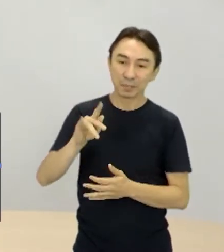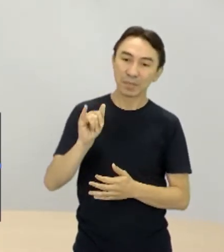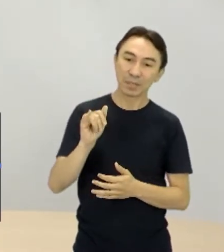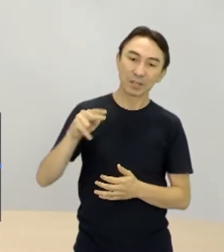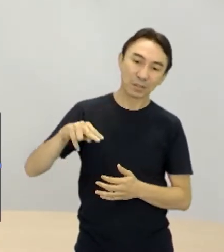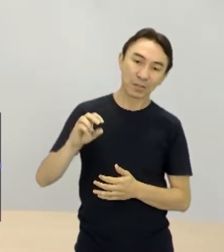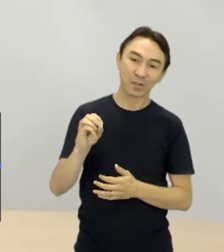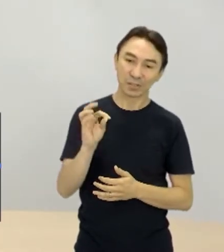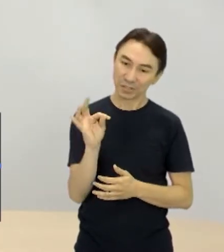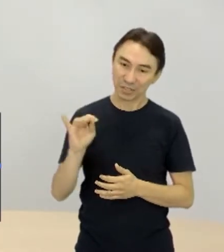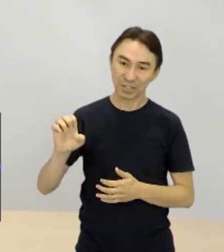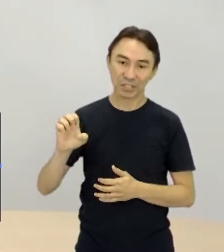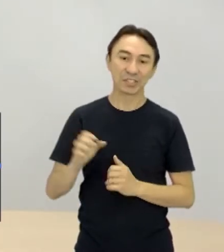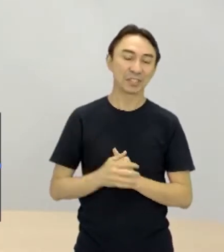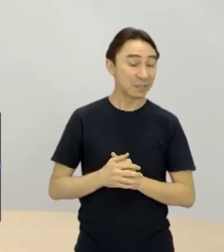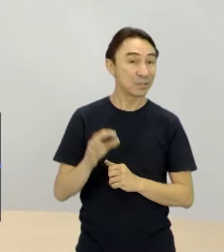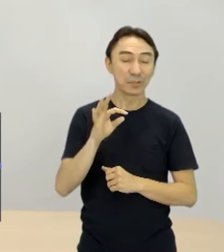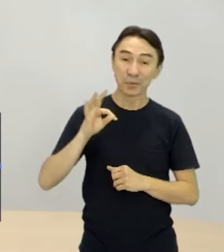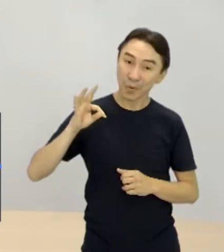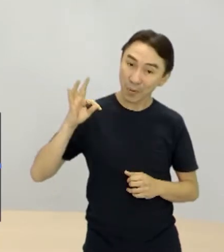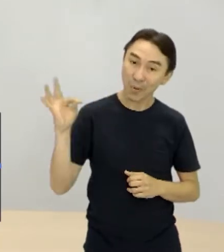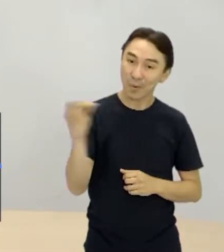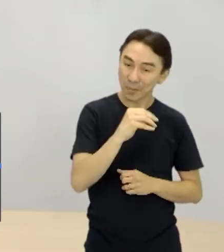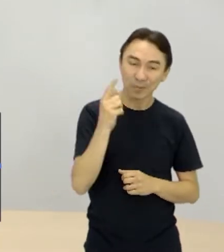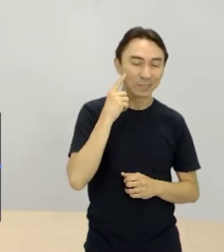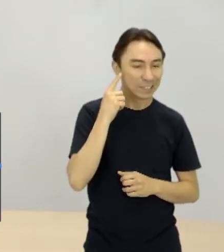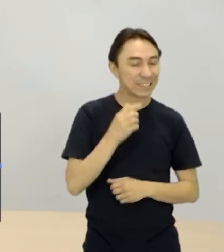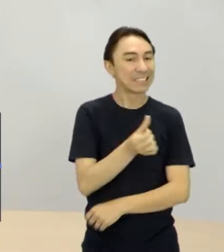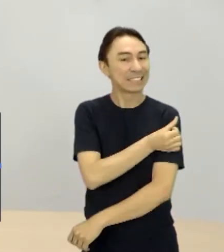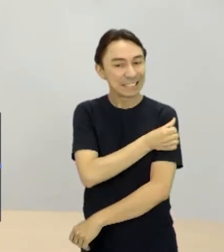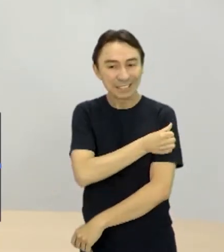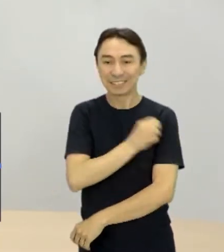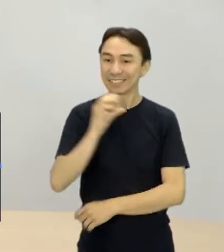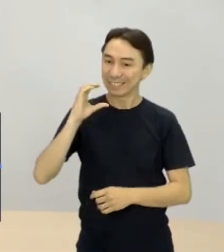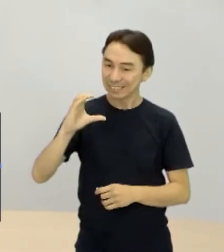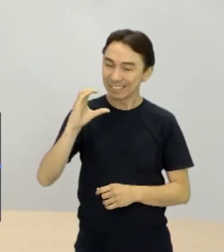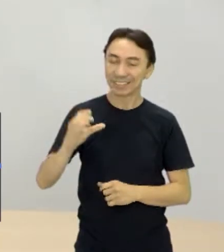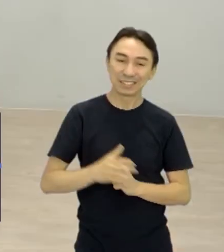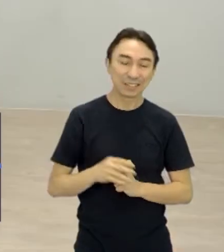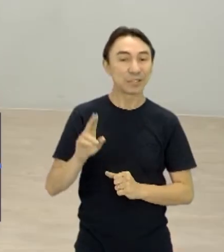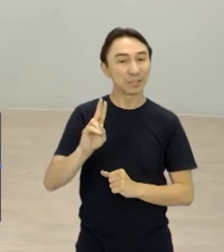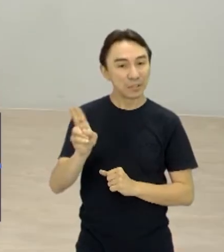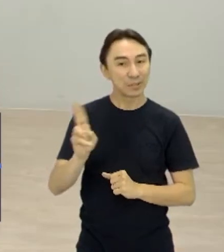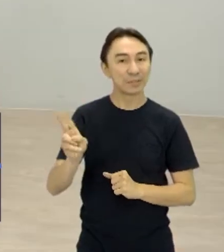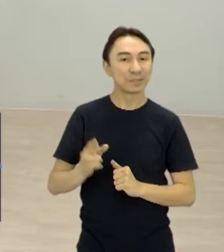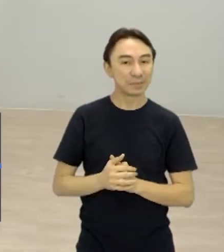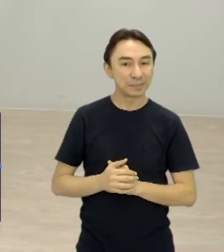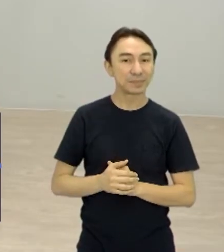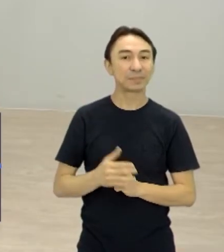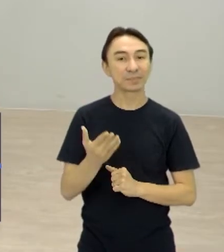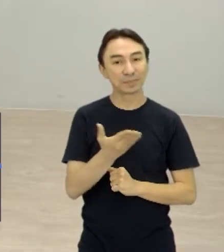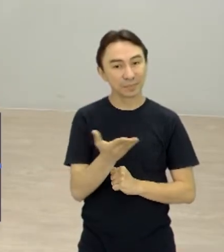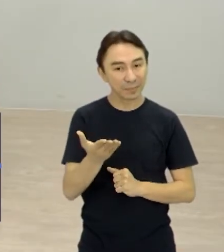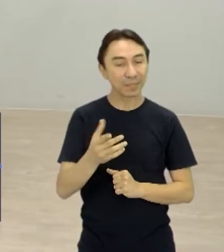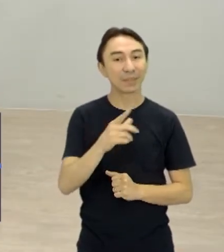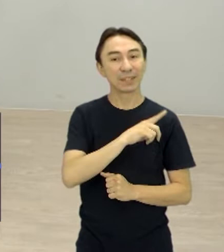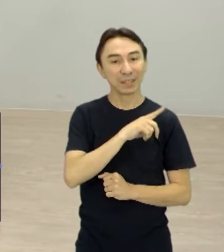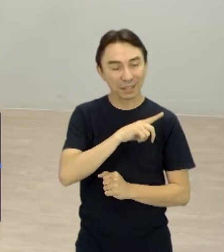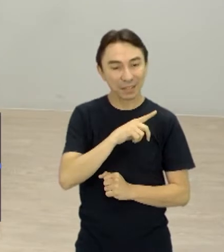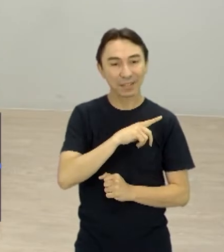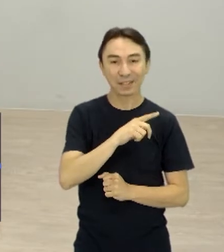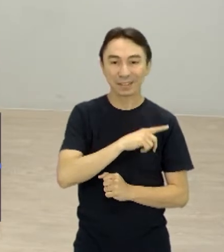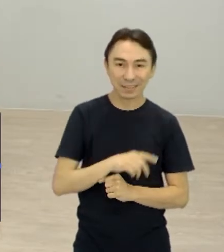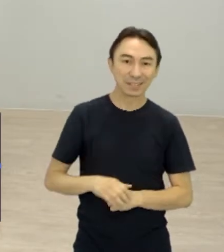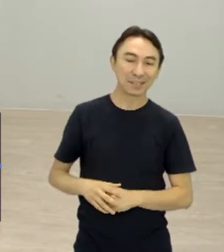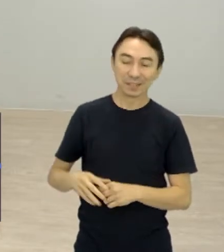uma galera aqui em peso, hein, do sexto C, daqui a pouco eu falo o nome da galera. Opa, e você falou um negócio importante, uma galera em peso. Em peso. Em